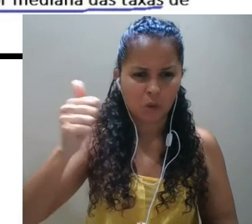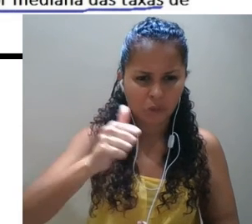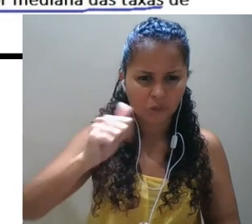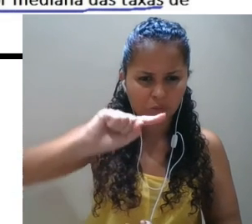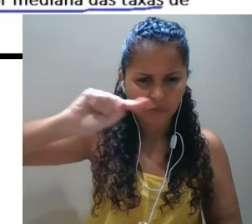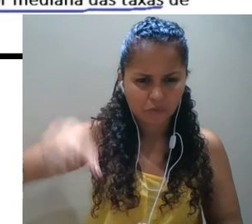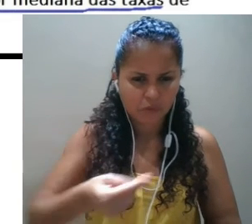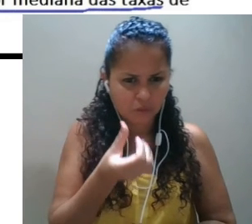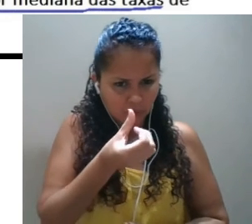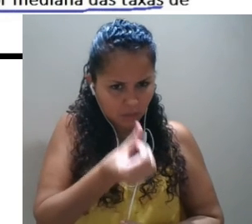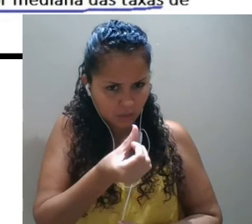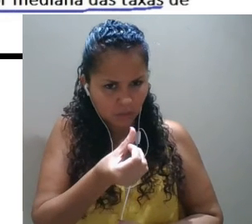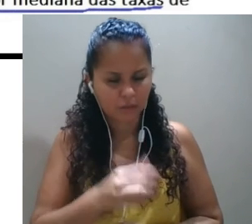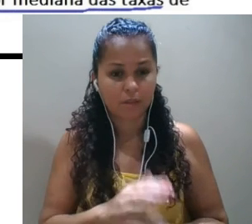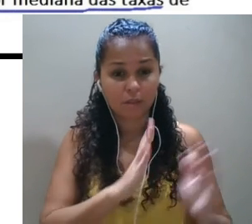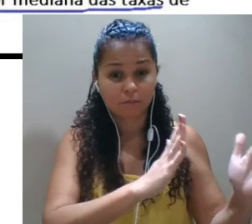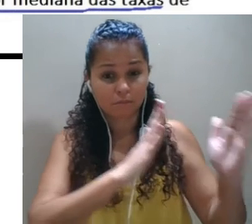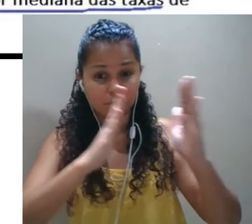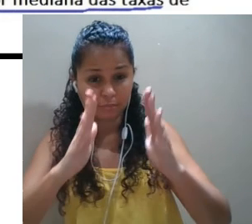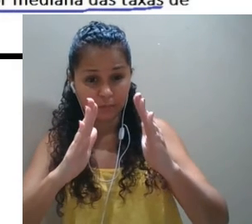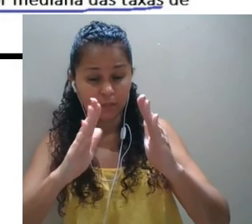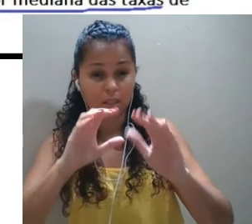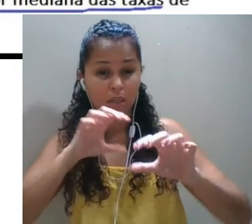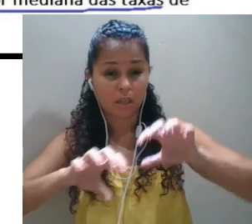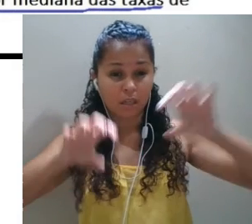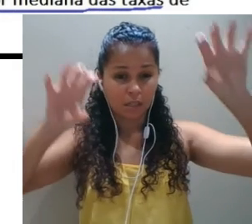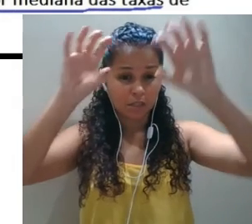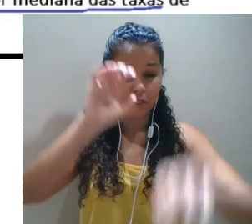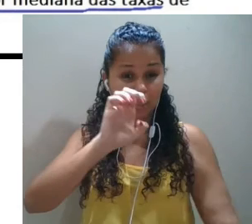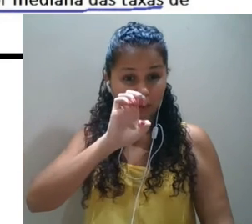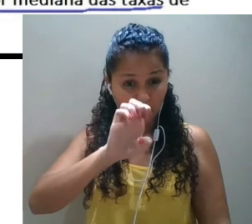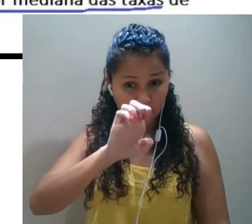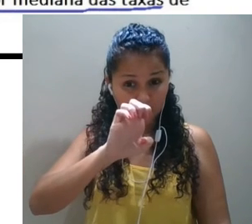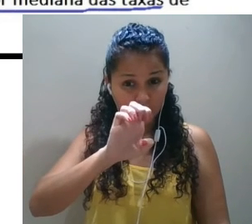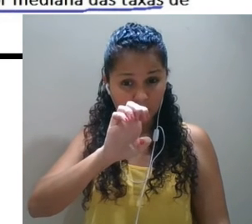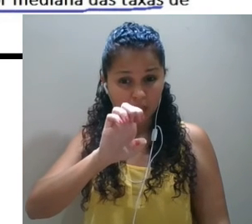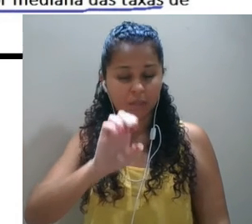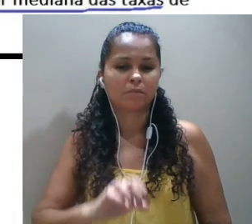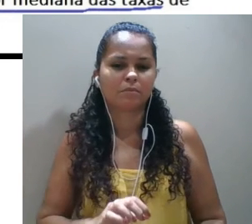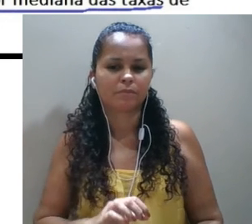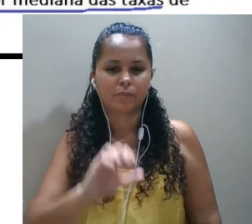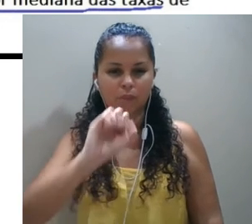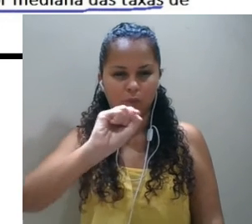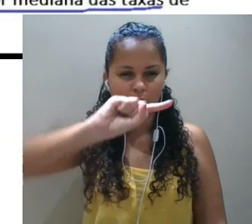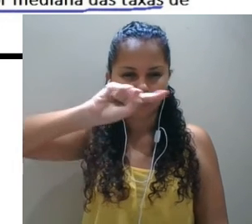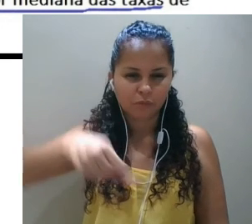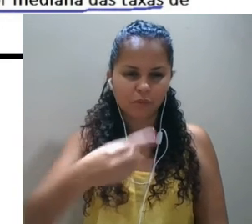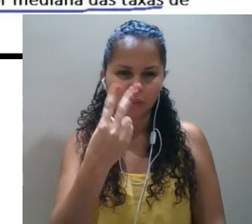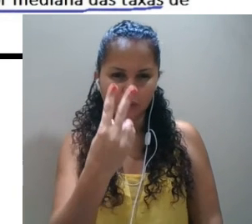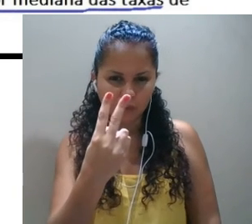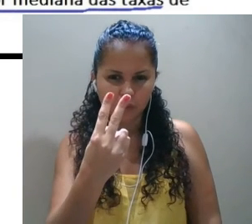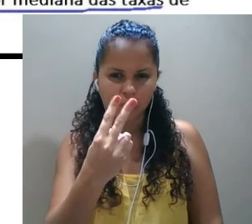11,6. Região E, organizando agora em ordem crescente, 8,2.